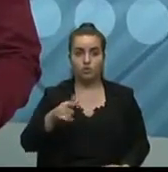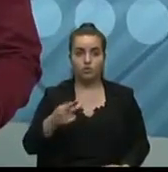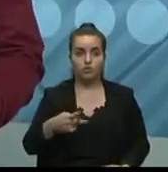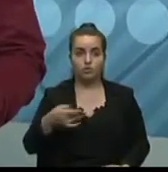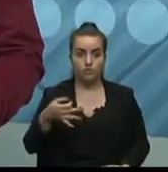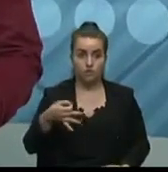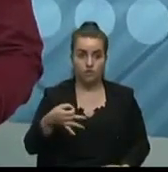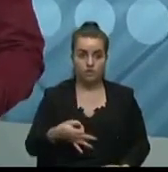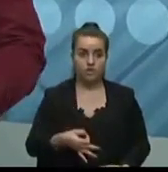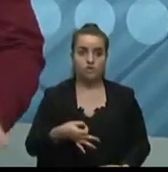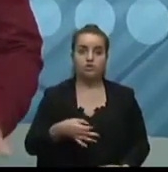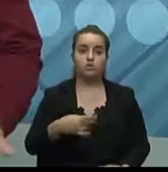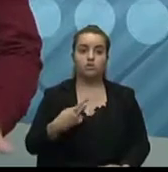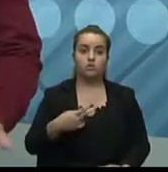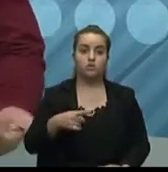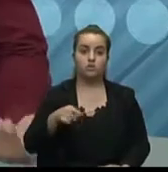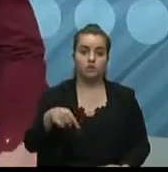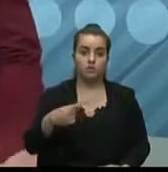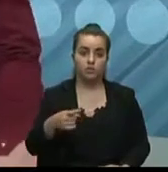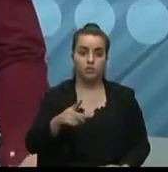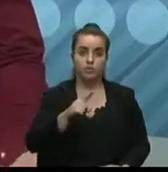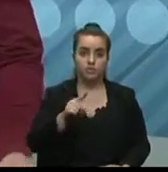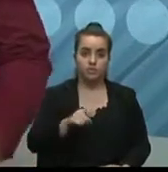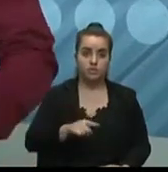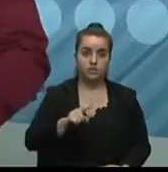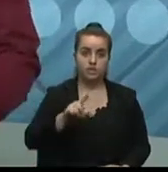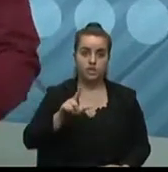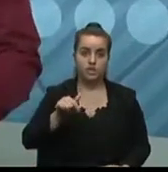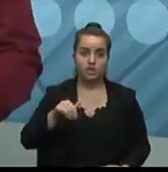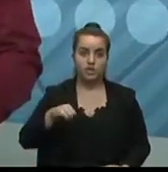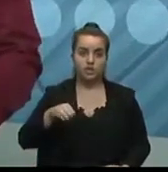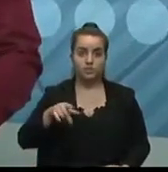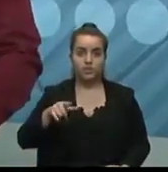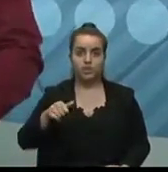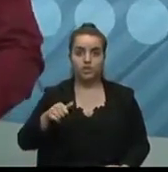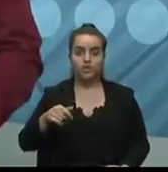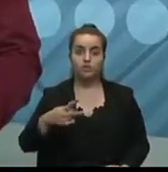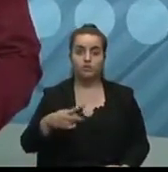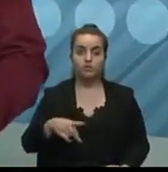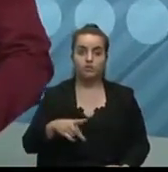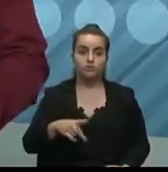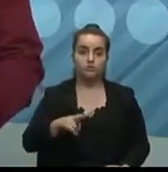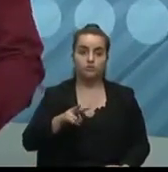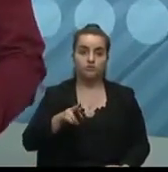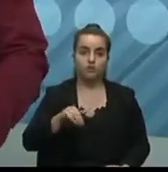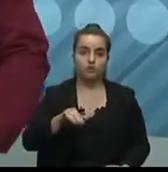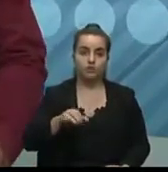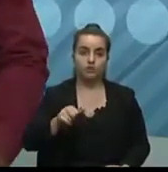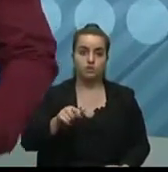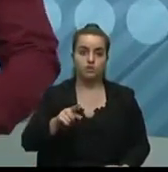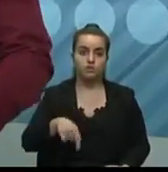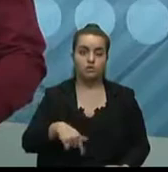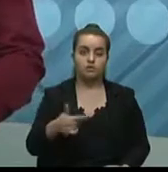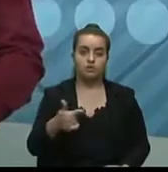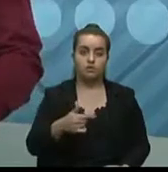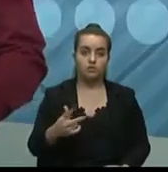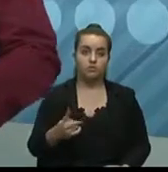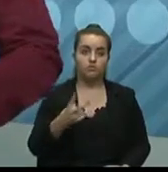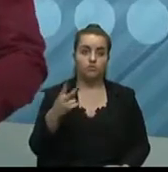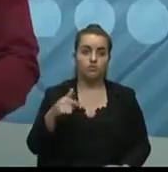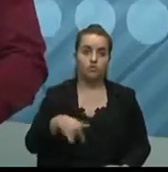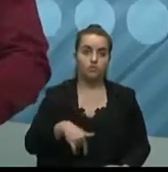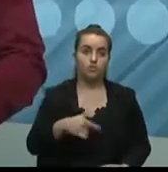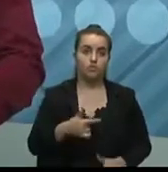precisão, depois o Z lambda para substituir na fórmula, a variância, que é sempre o segundo valor lá da notação